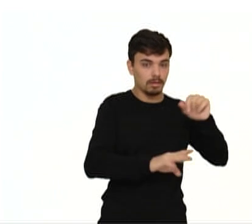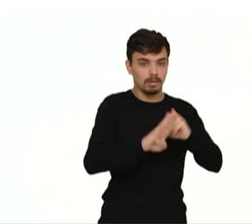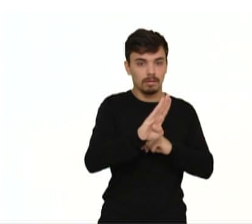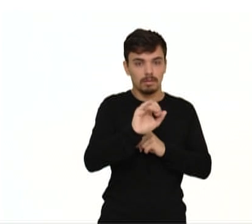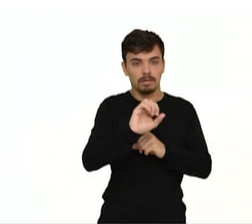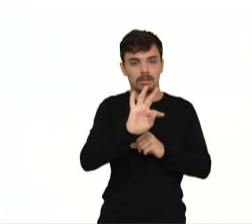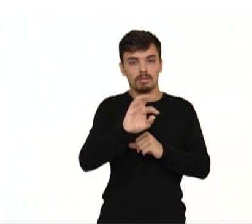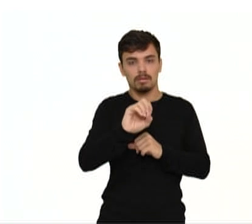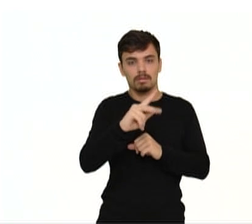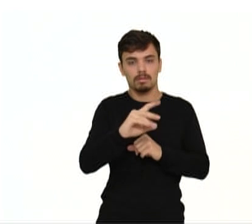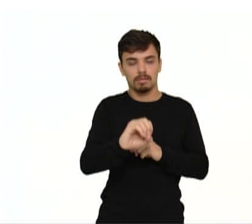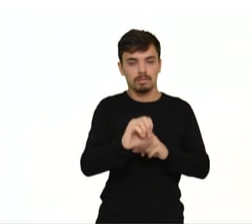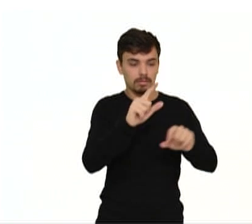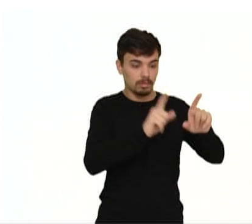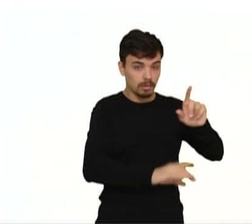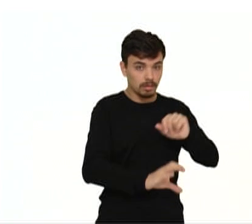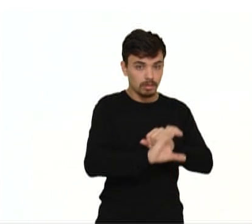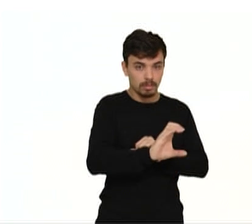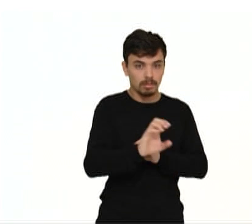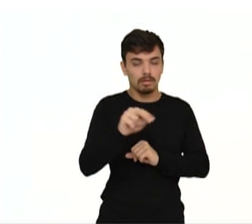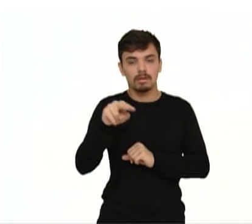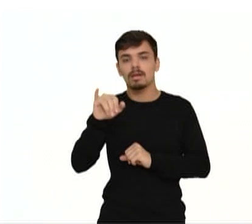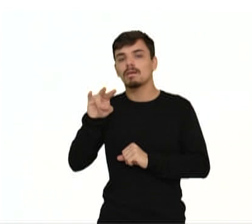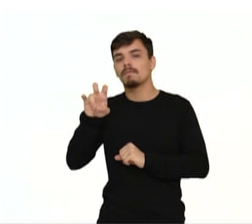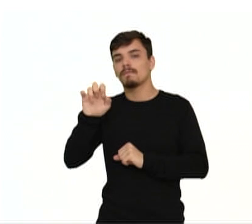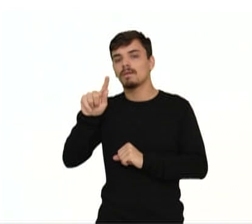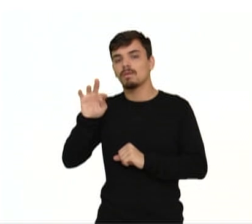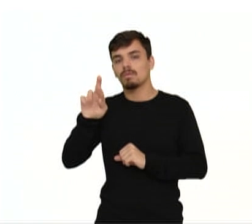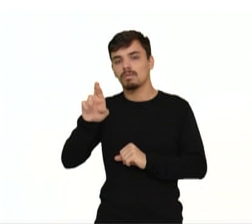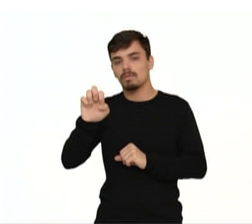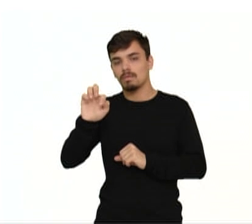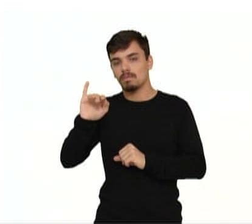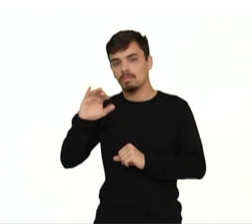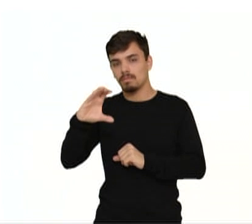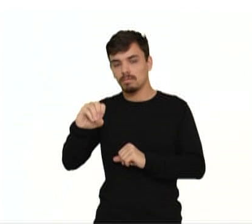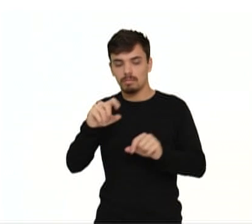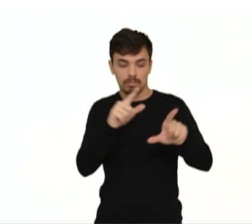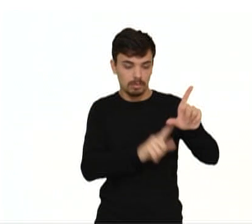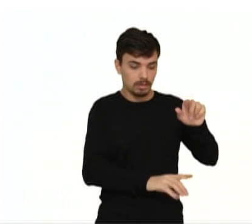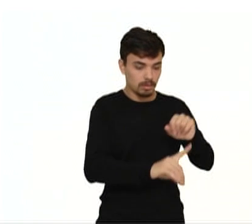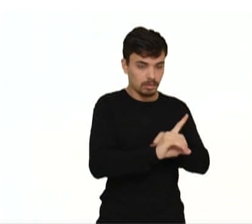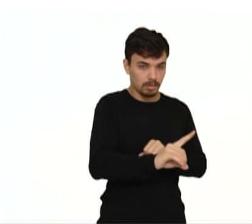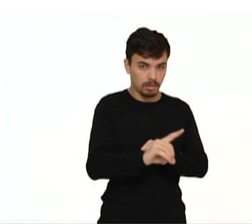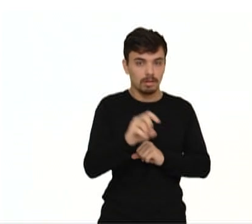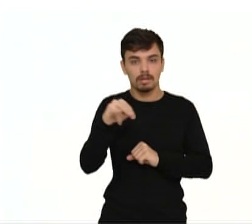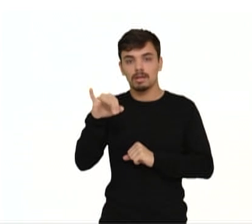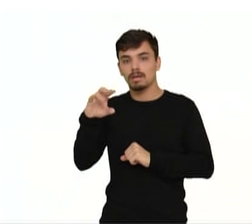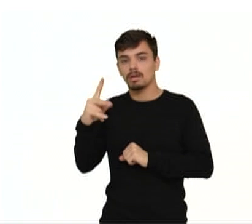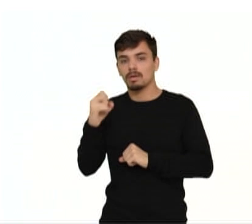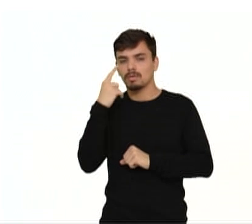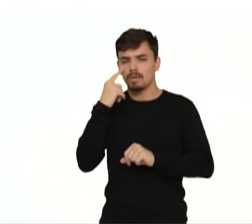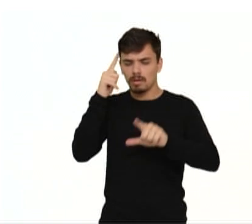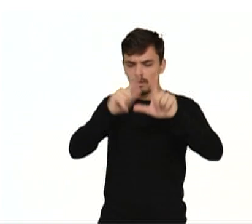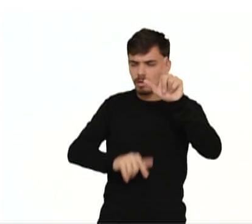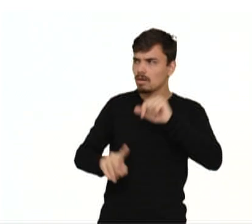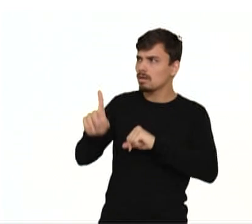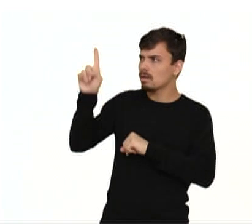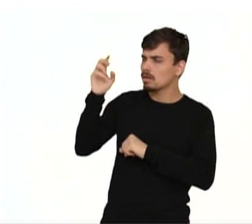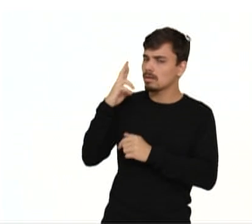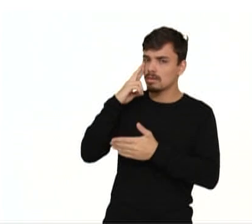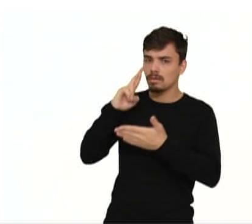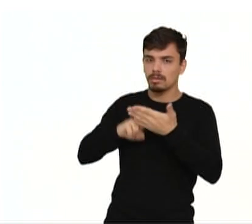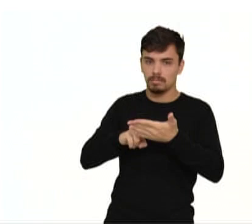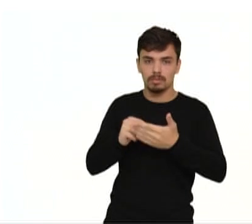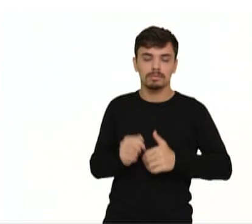biótopo, letra C, nível trófico, letra D, nicho ecológico ou ainda letra E, potencial biótico. Diga para